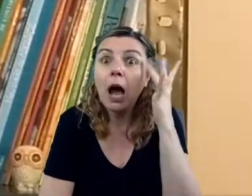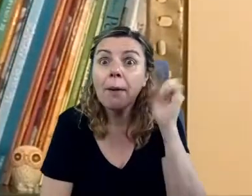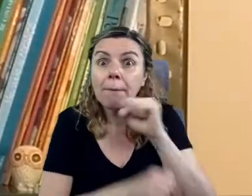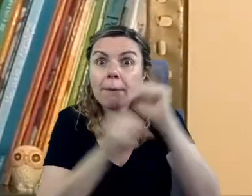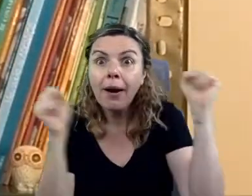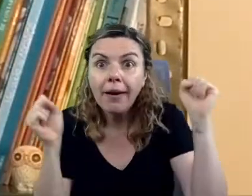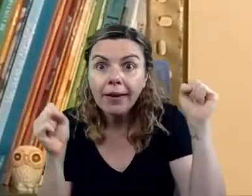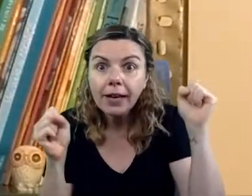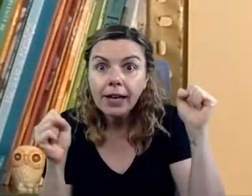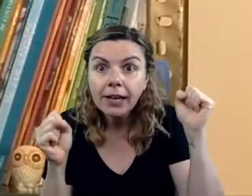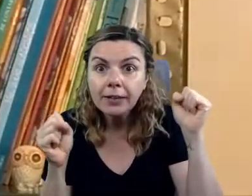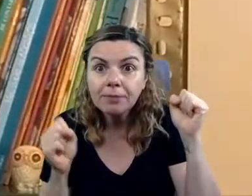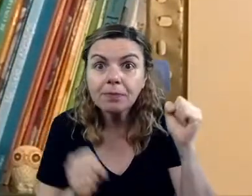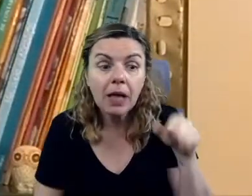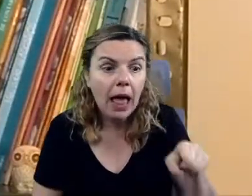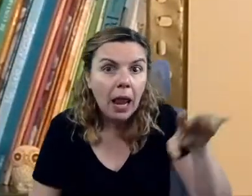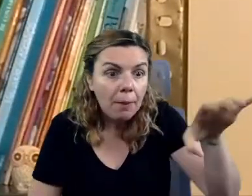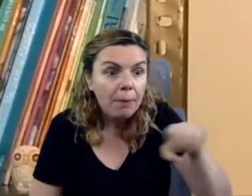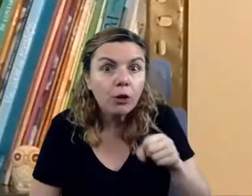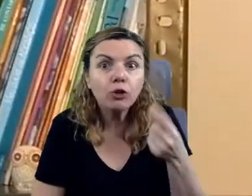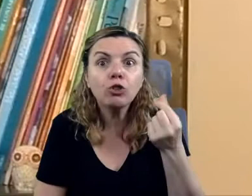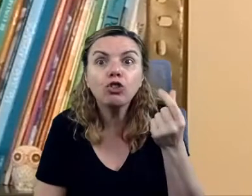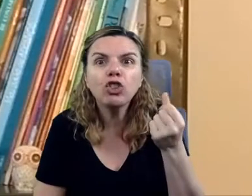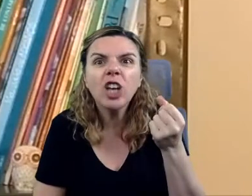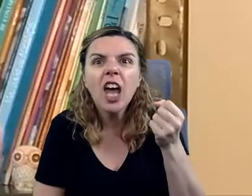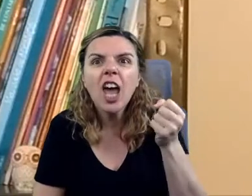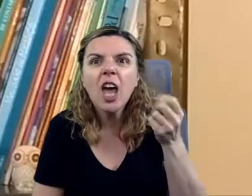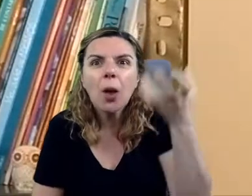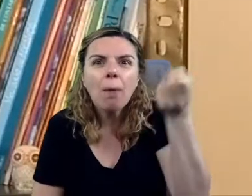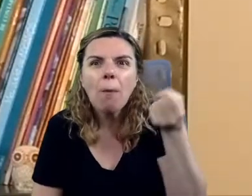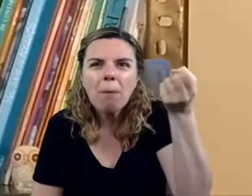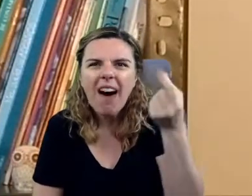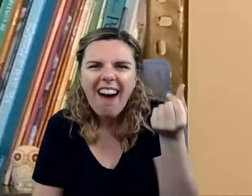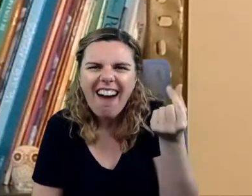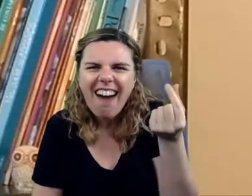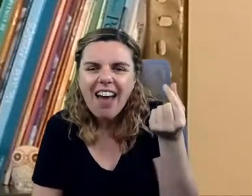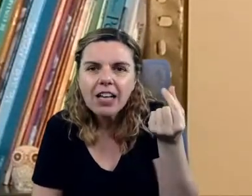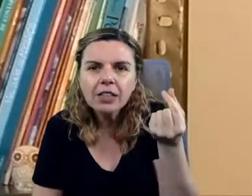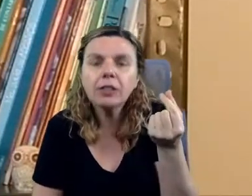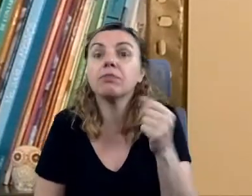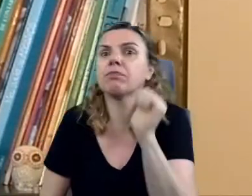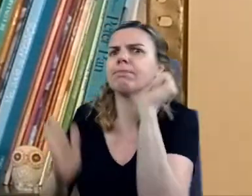Na manhã seguinte, retirou todo o dinheiro da poupança e